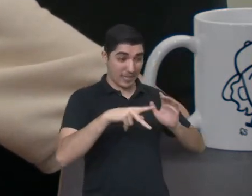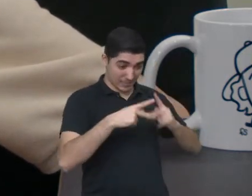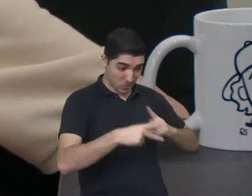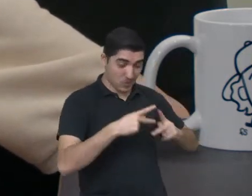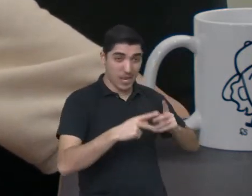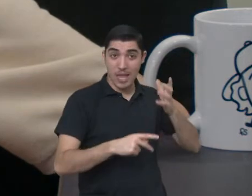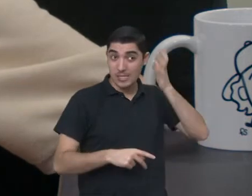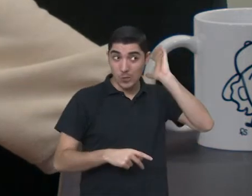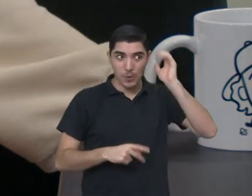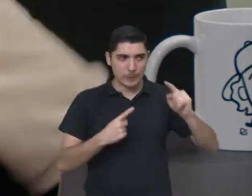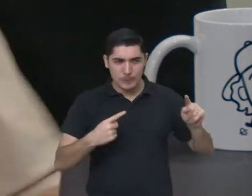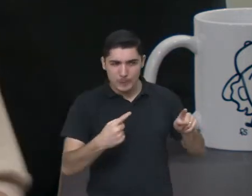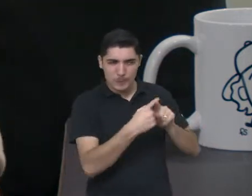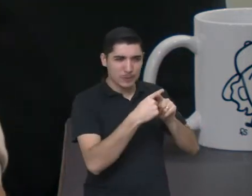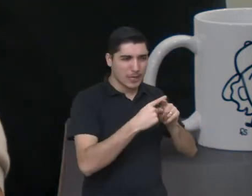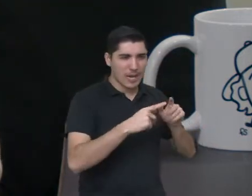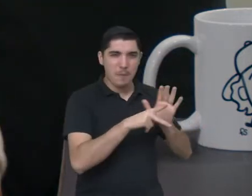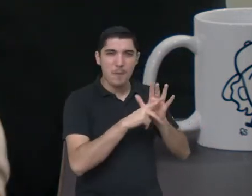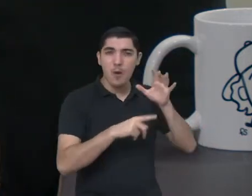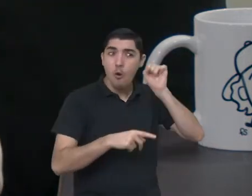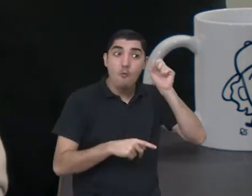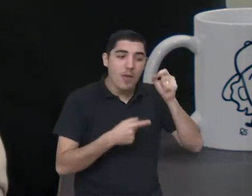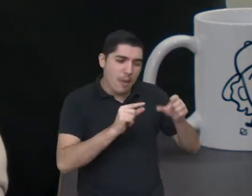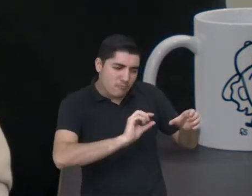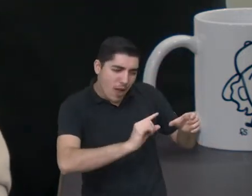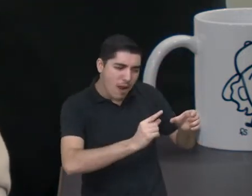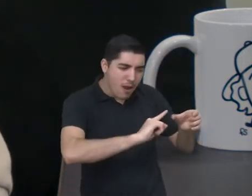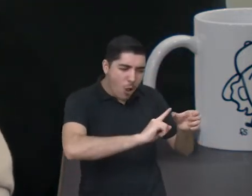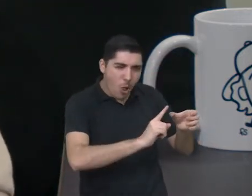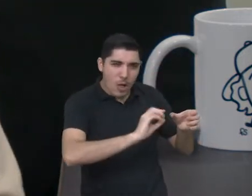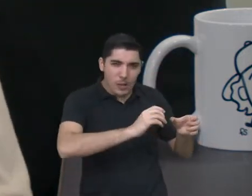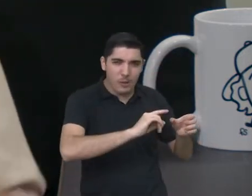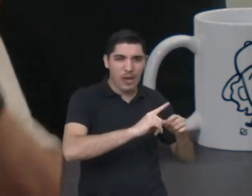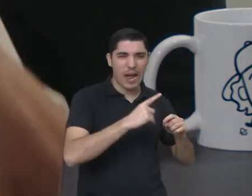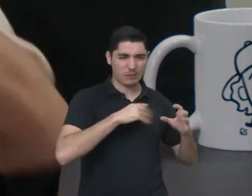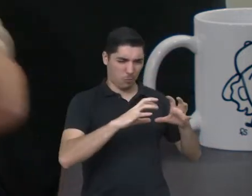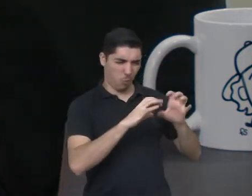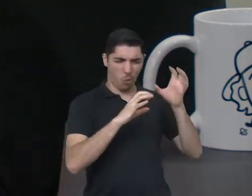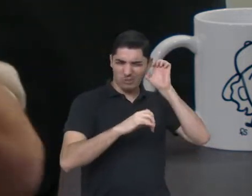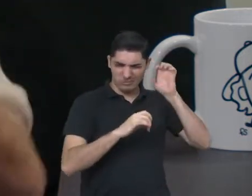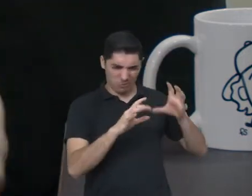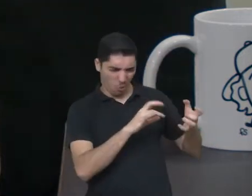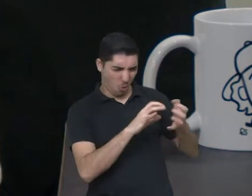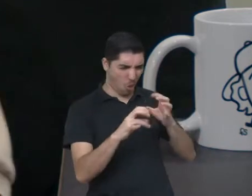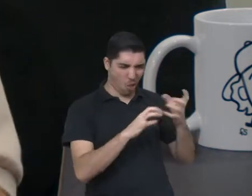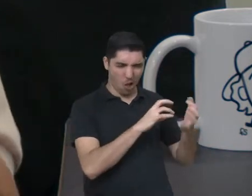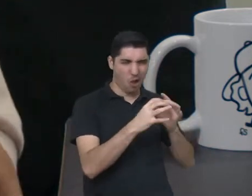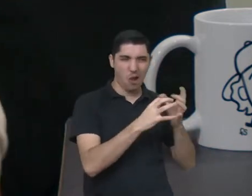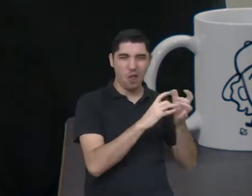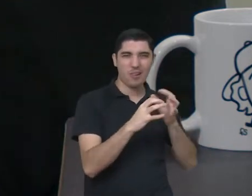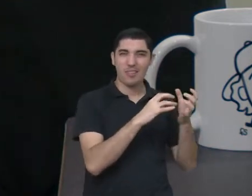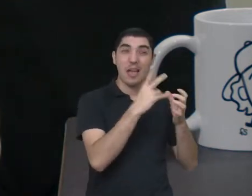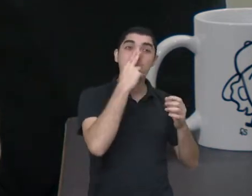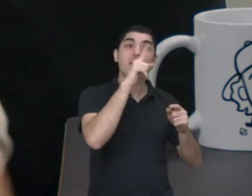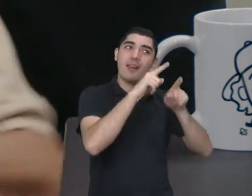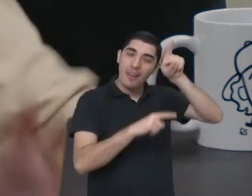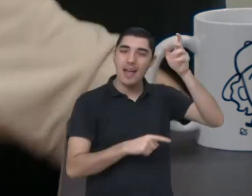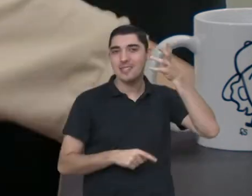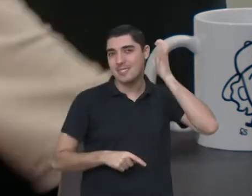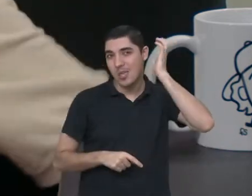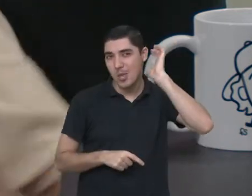que ficava das 9 até as 23h30, que era o último horário de saída de ônibus. E tinha que dar a chegada do ônibus